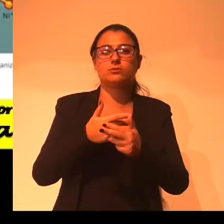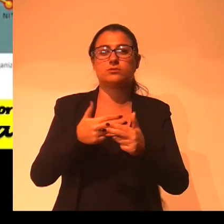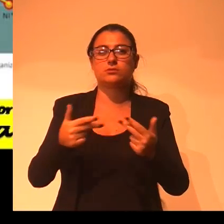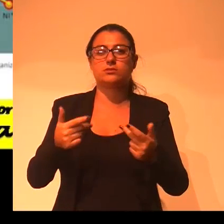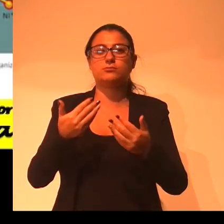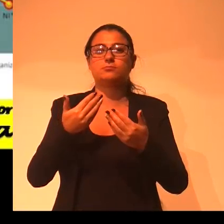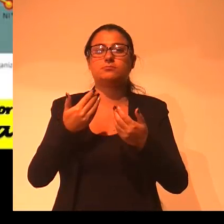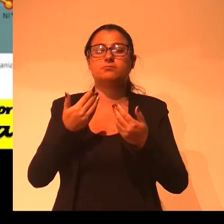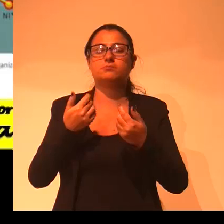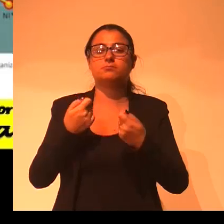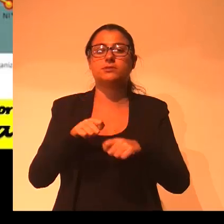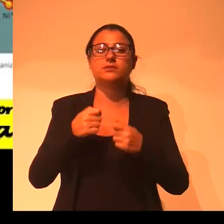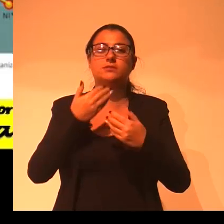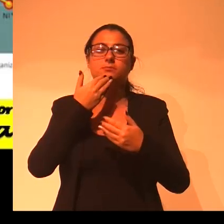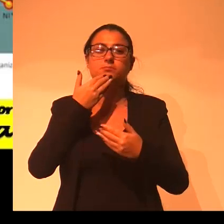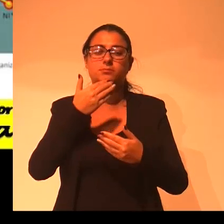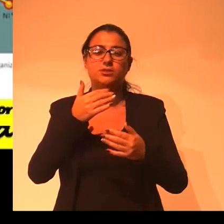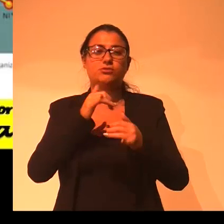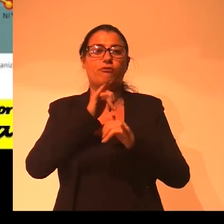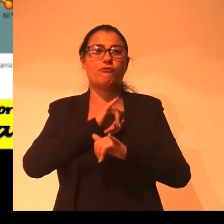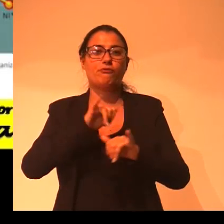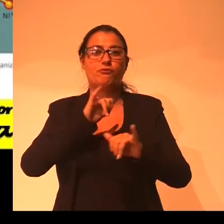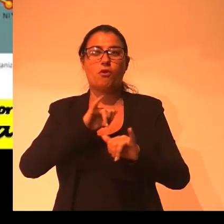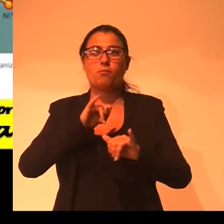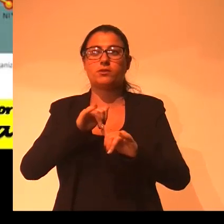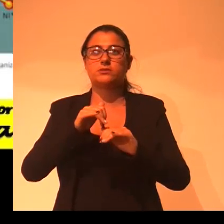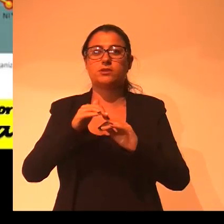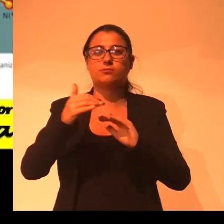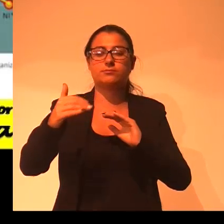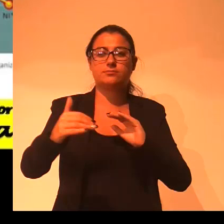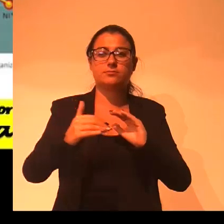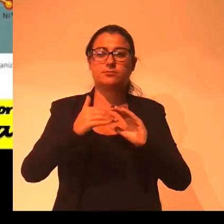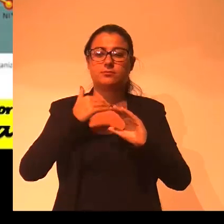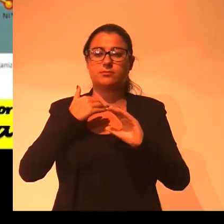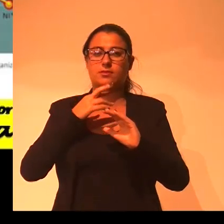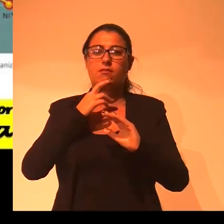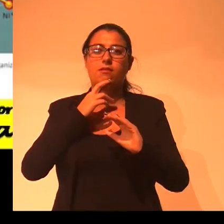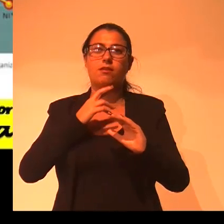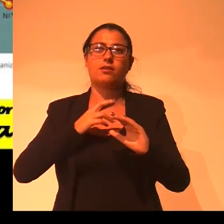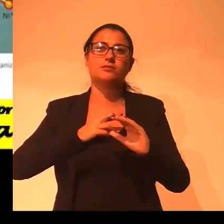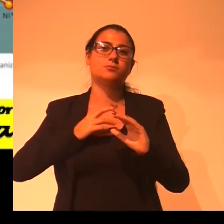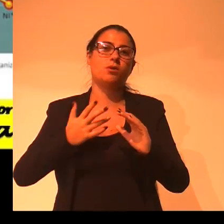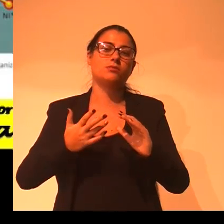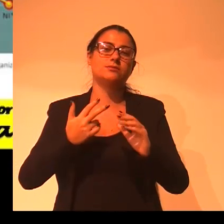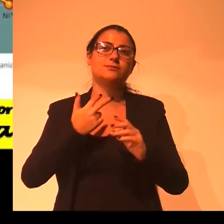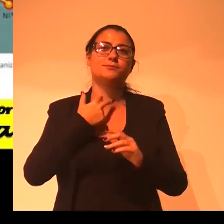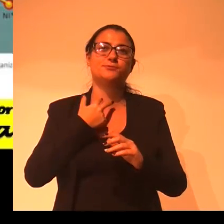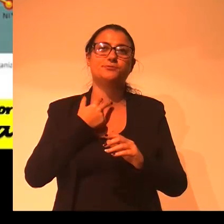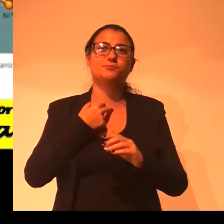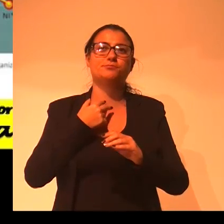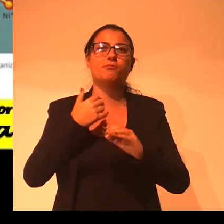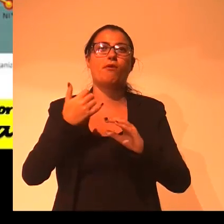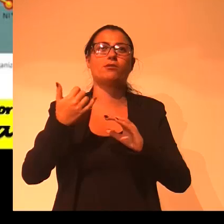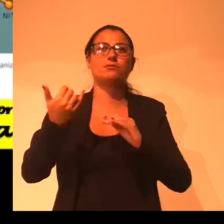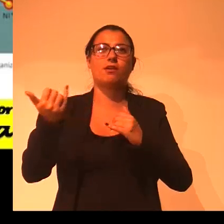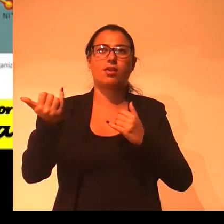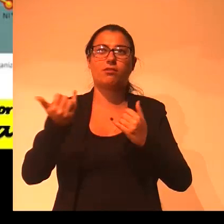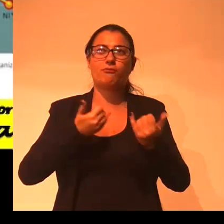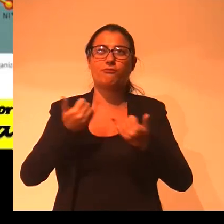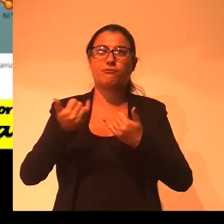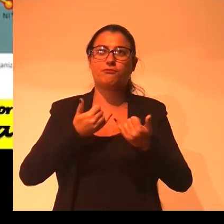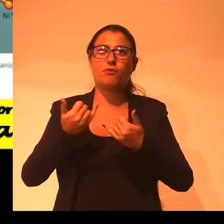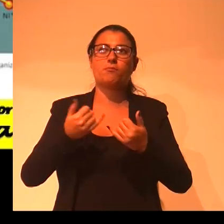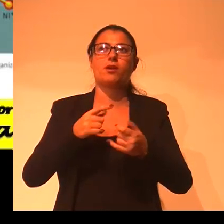pediu a informação, e aí a informação que nos chega, a resposta. Não posso te passar, o senhor sabe os meios corretos